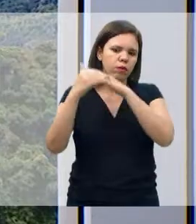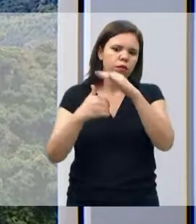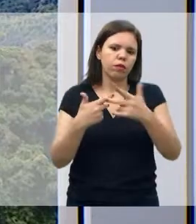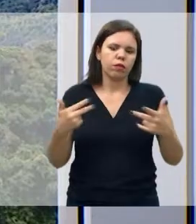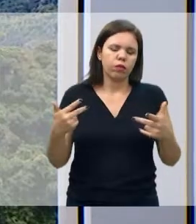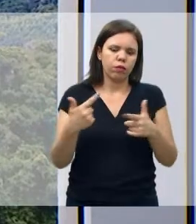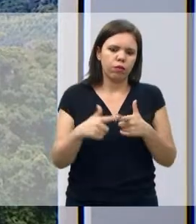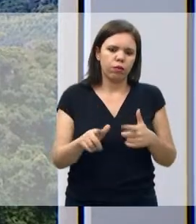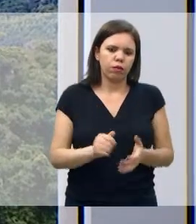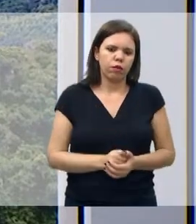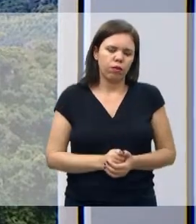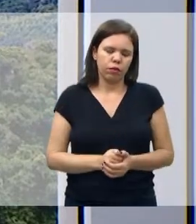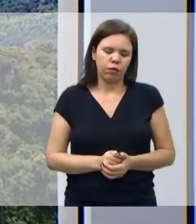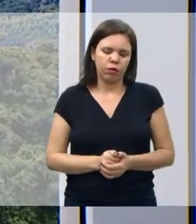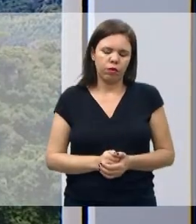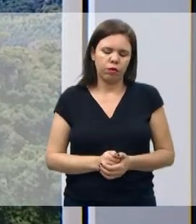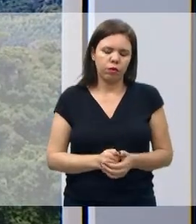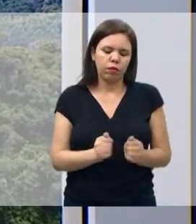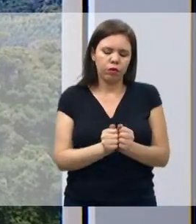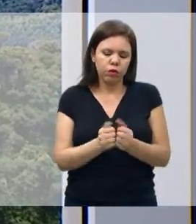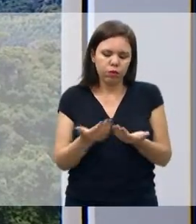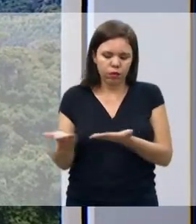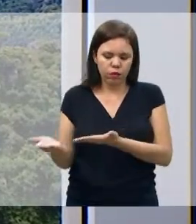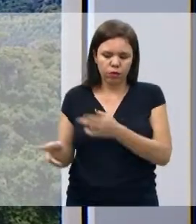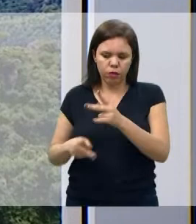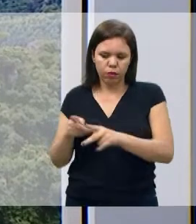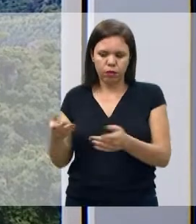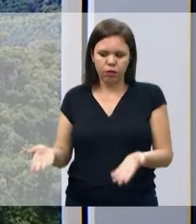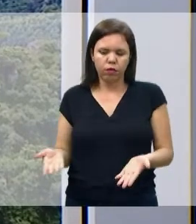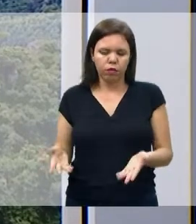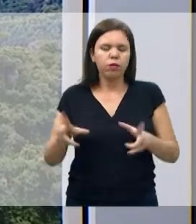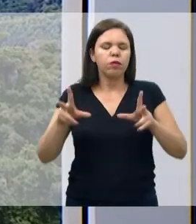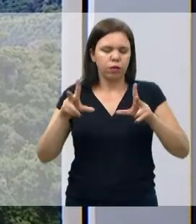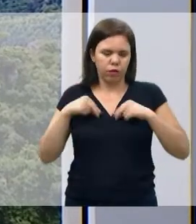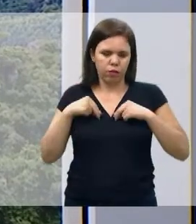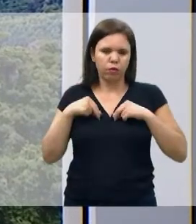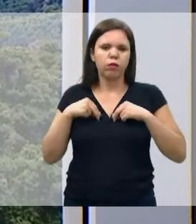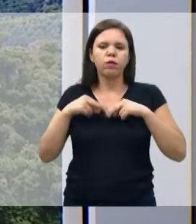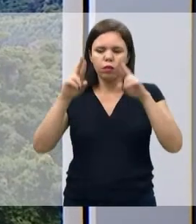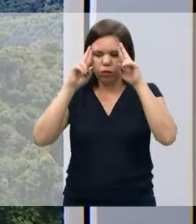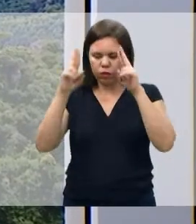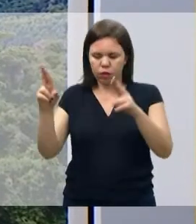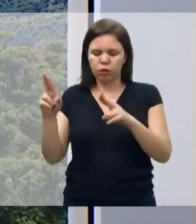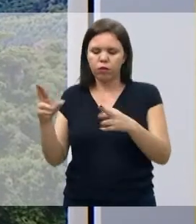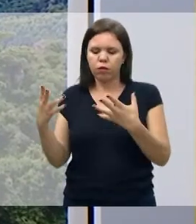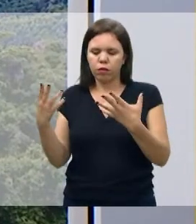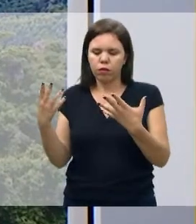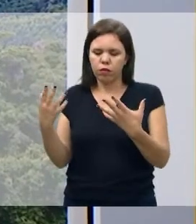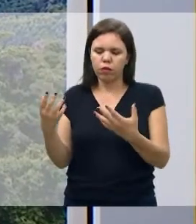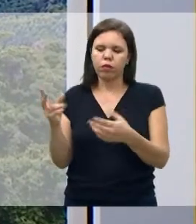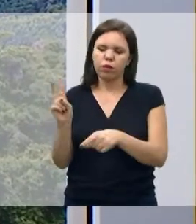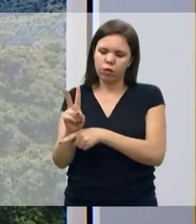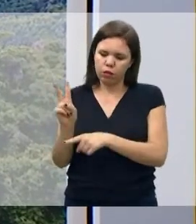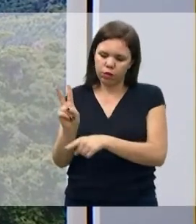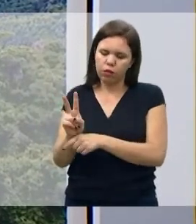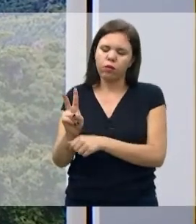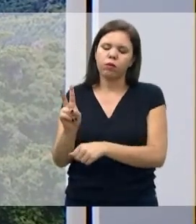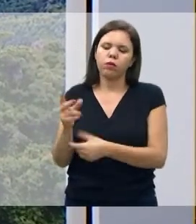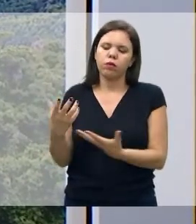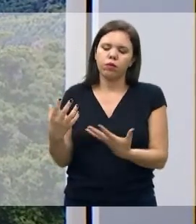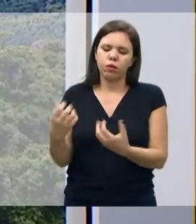dessas questões, né? Que está ali do seu lado alguém que merece todo o reconhecimento, todo o esforço que ele